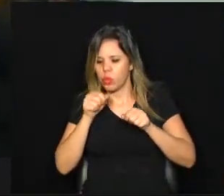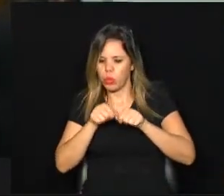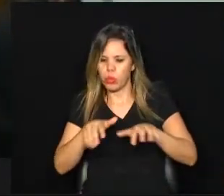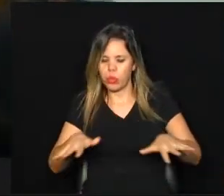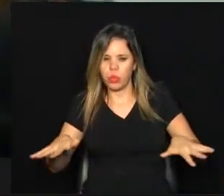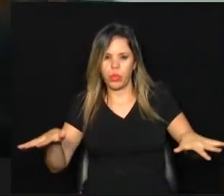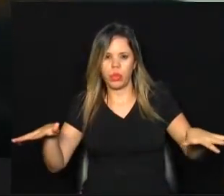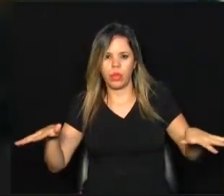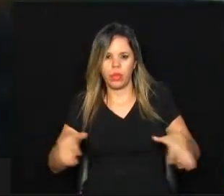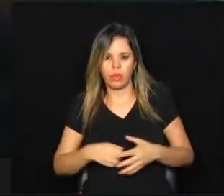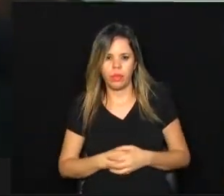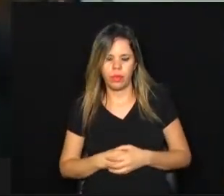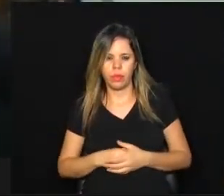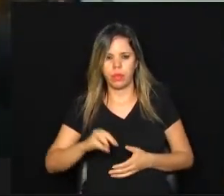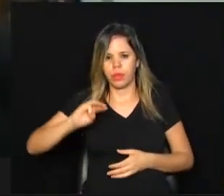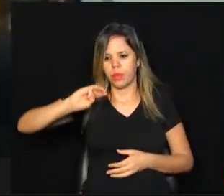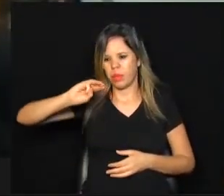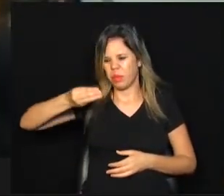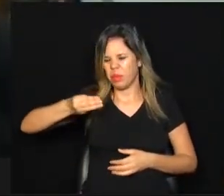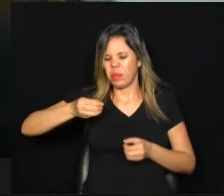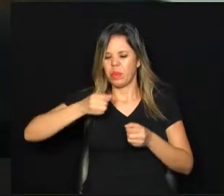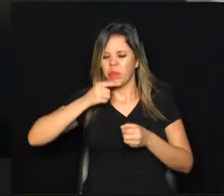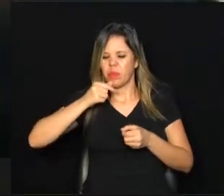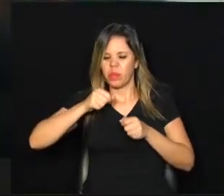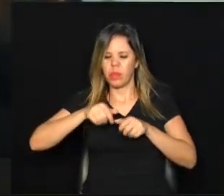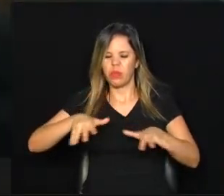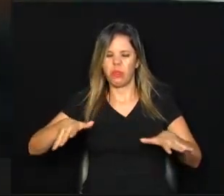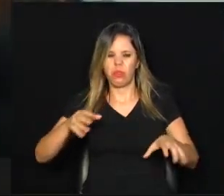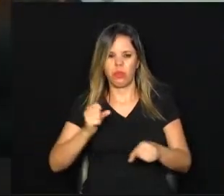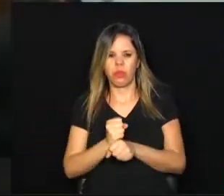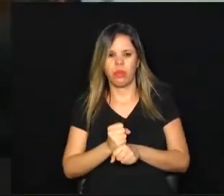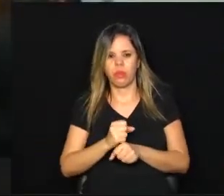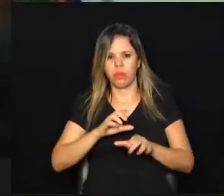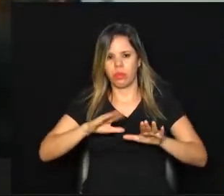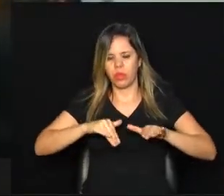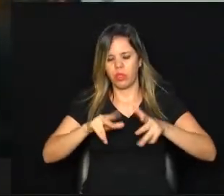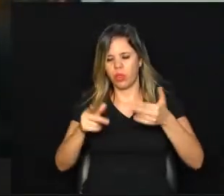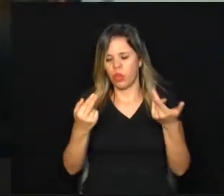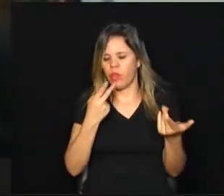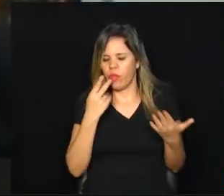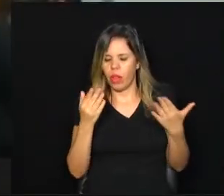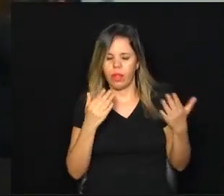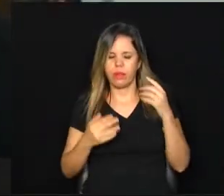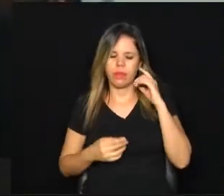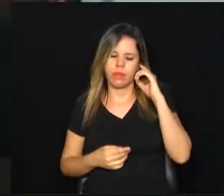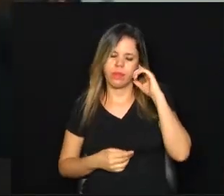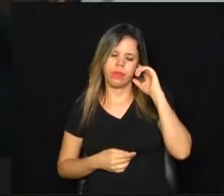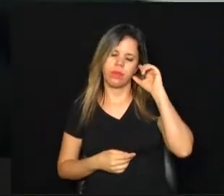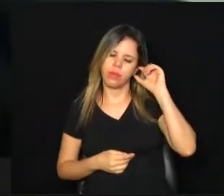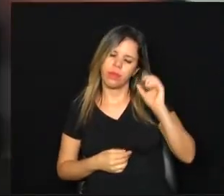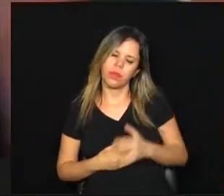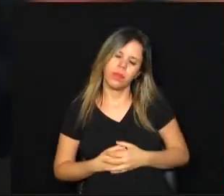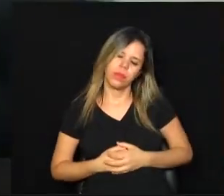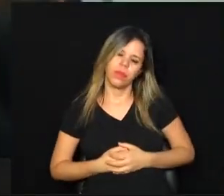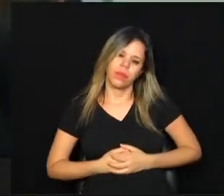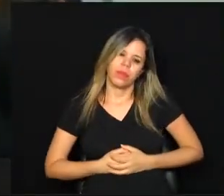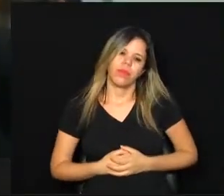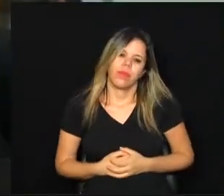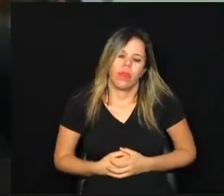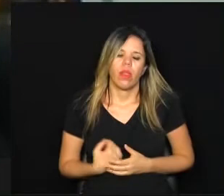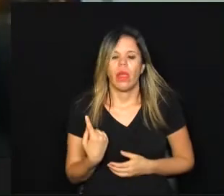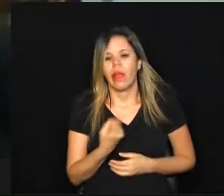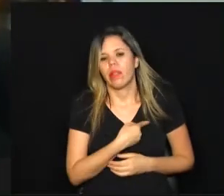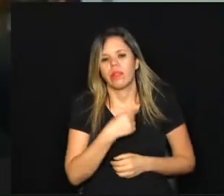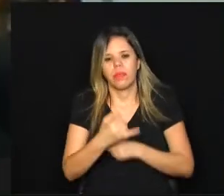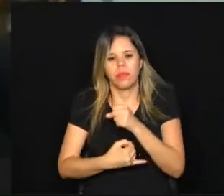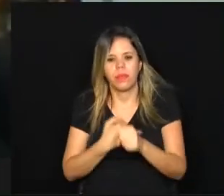de milhares de litros somados. Essas piscinas todas que você mencionou, tá? Sim. Então, gente, o nosso